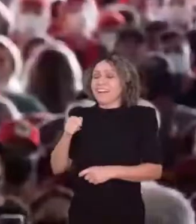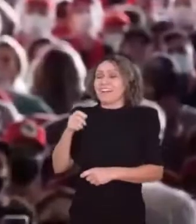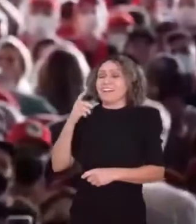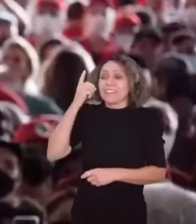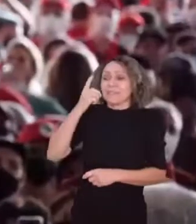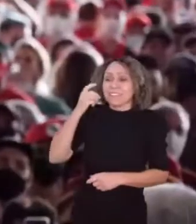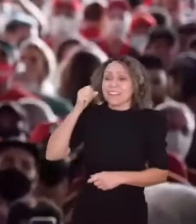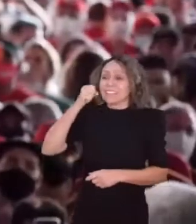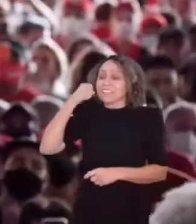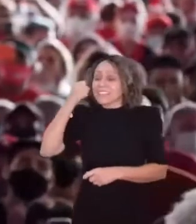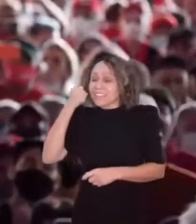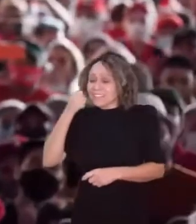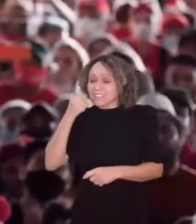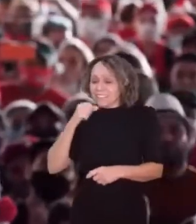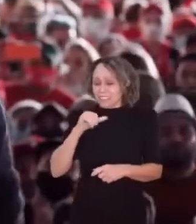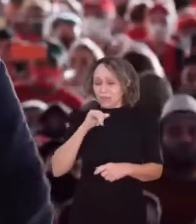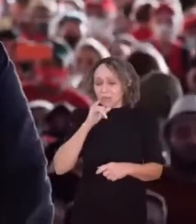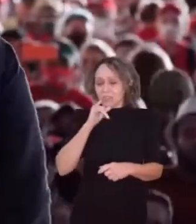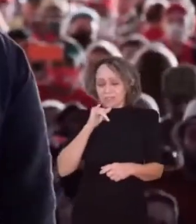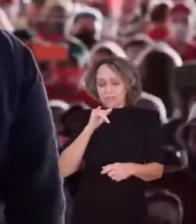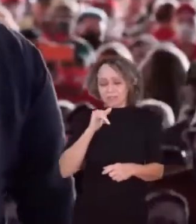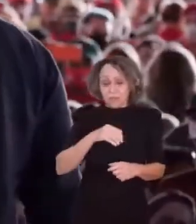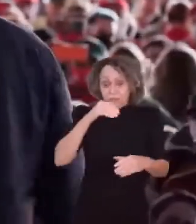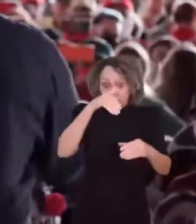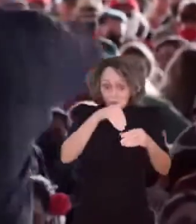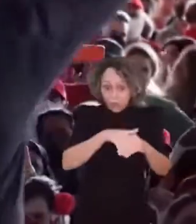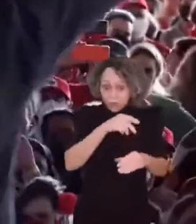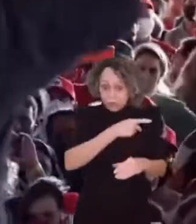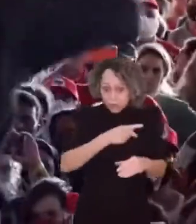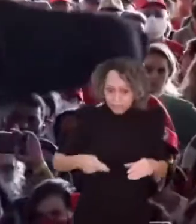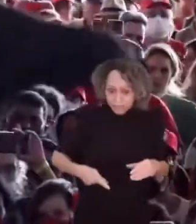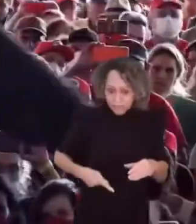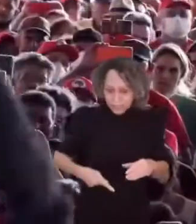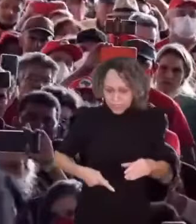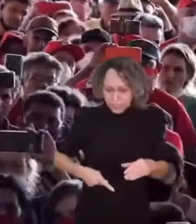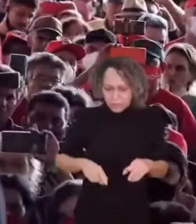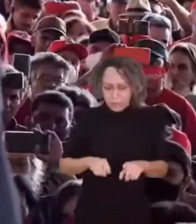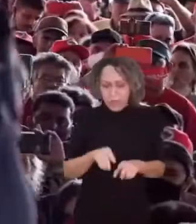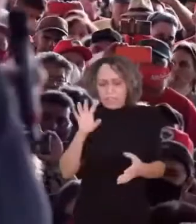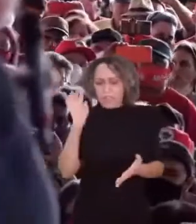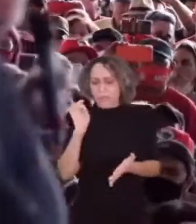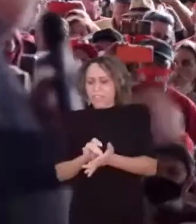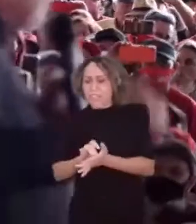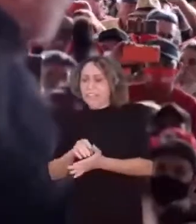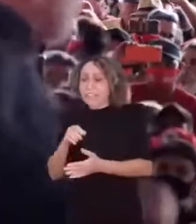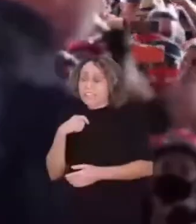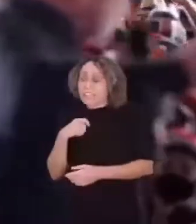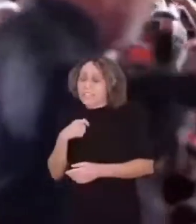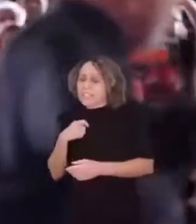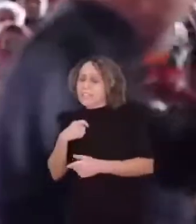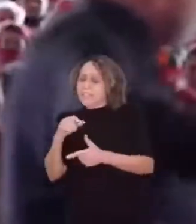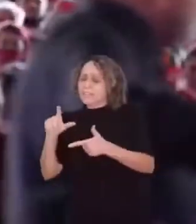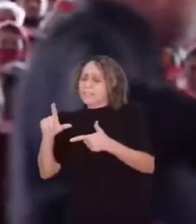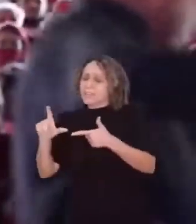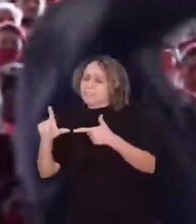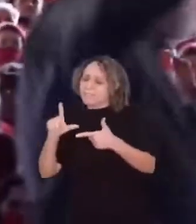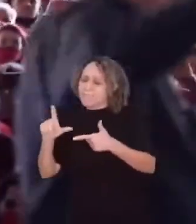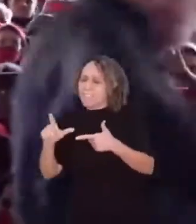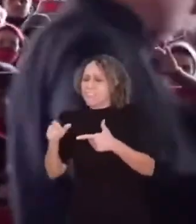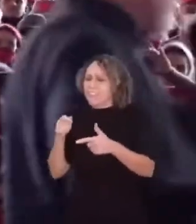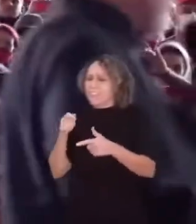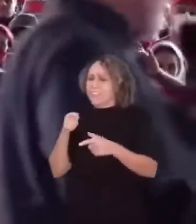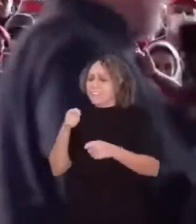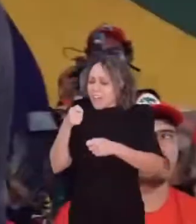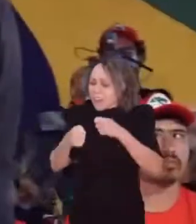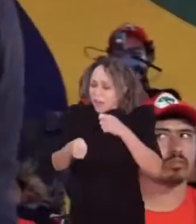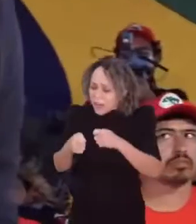fazer todas as desgraceiras que eles estão fazendo. Vocês não têm noção o que foi o processo de